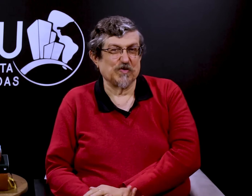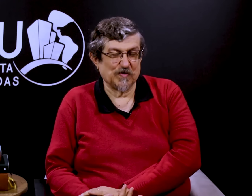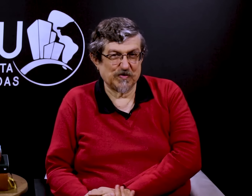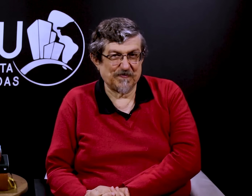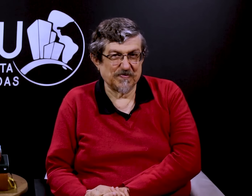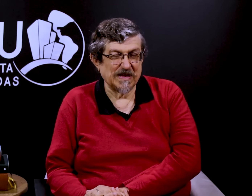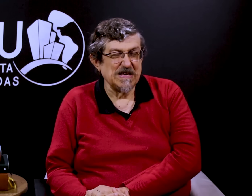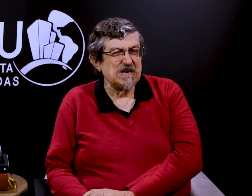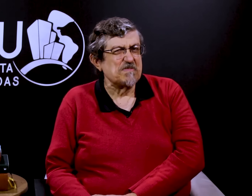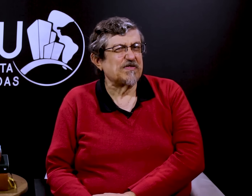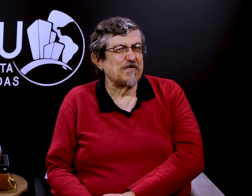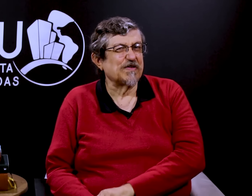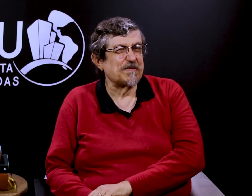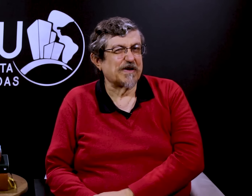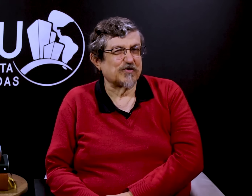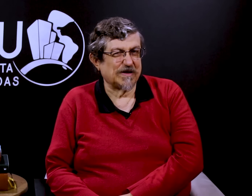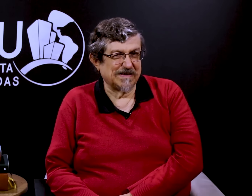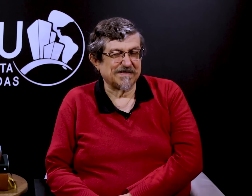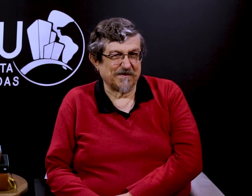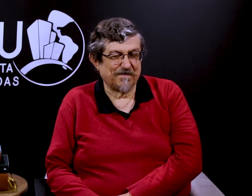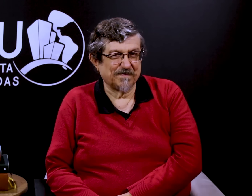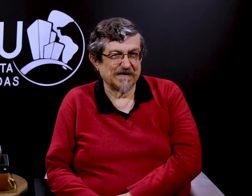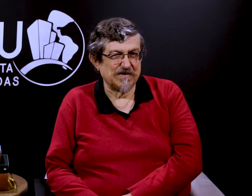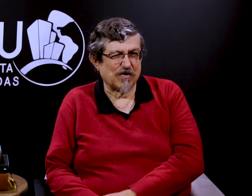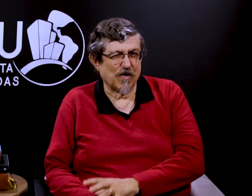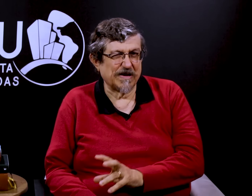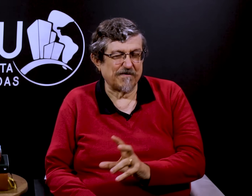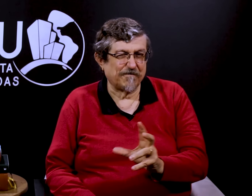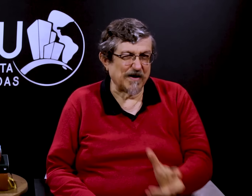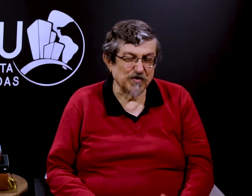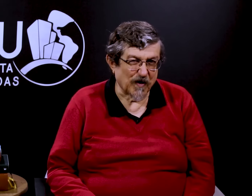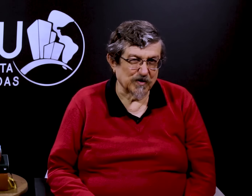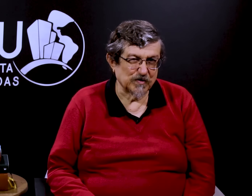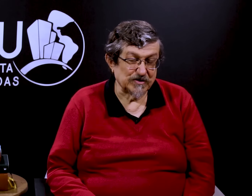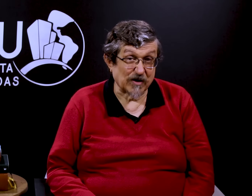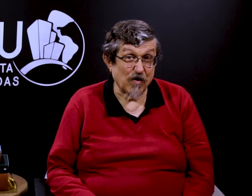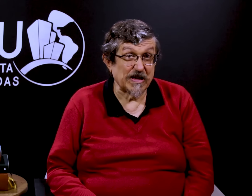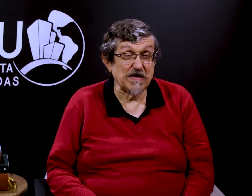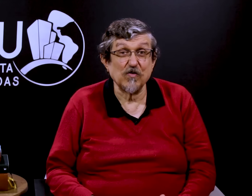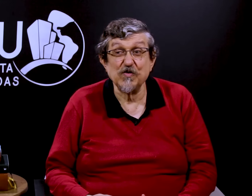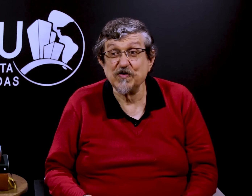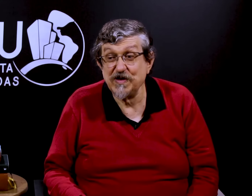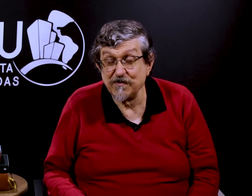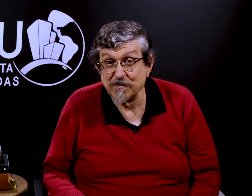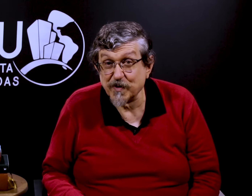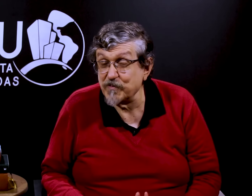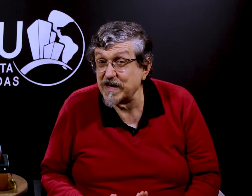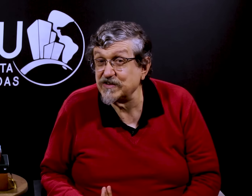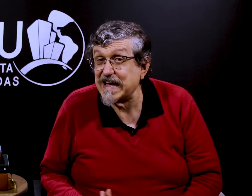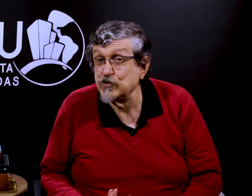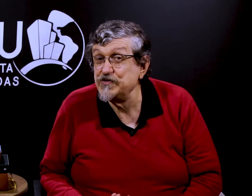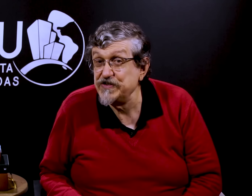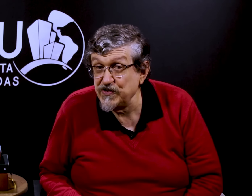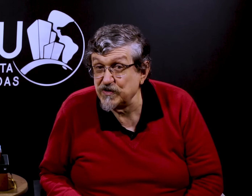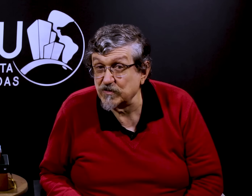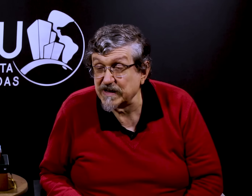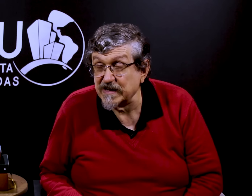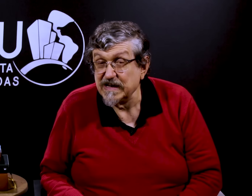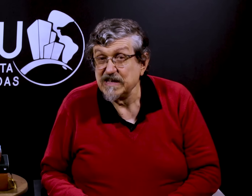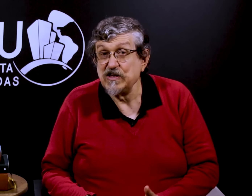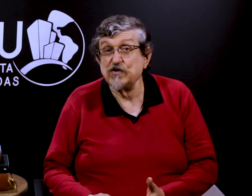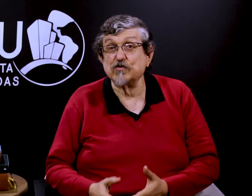o meu Deus. Mas se você prestou atenção, Jacó que faz voto, Jacó que inclusive promete dar o